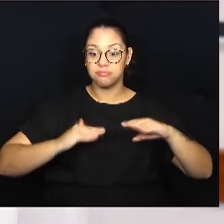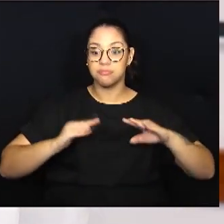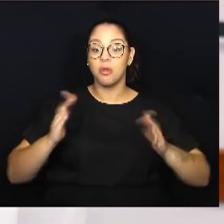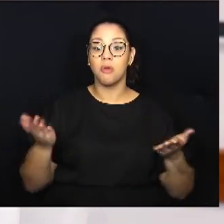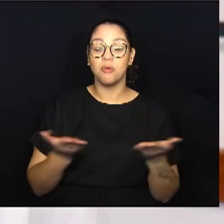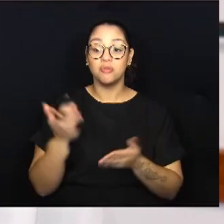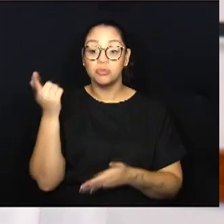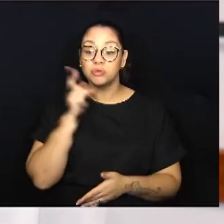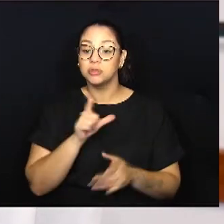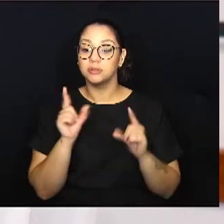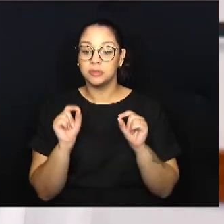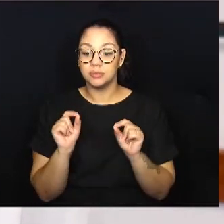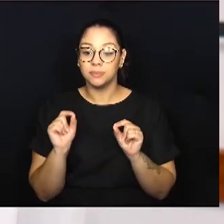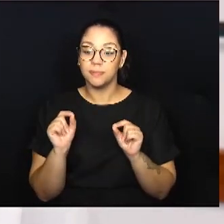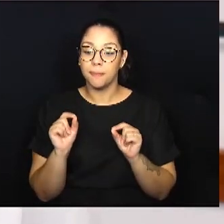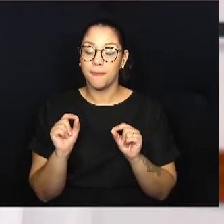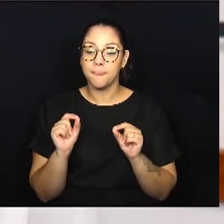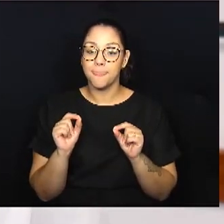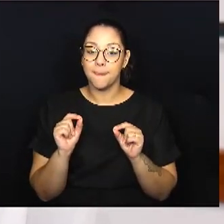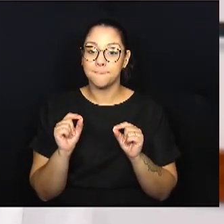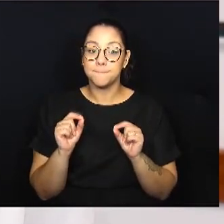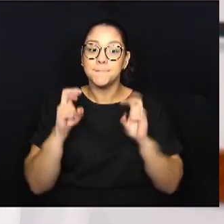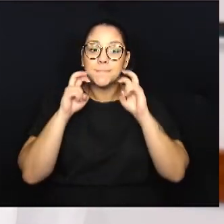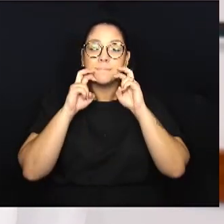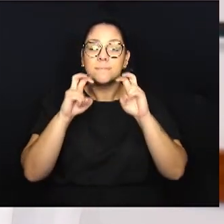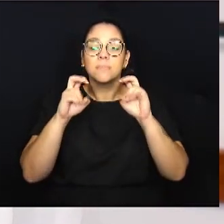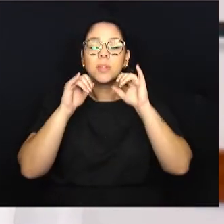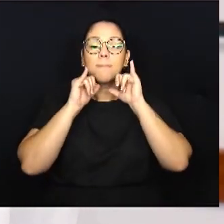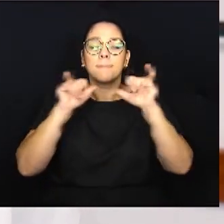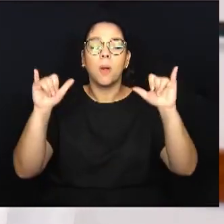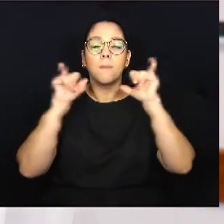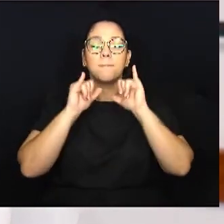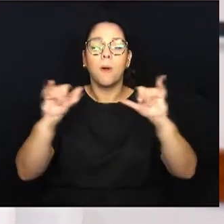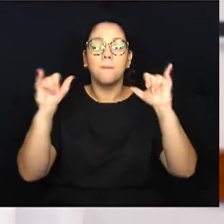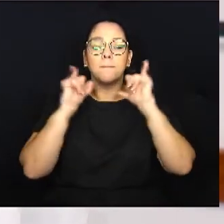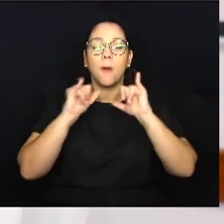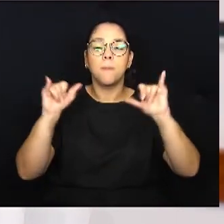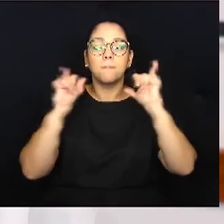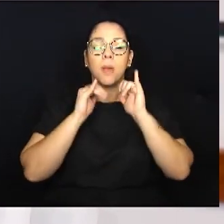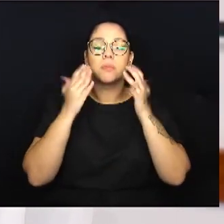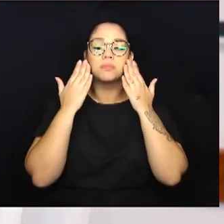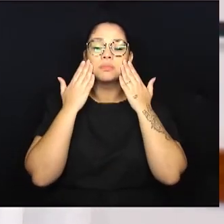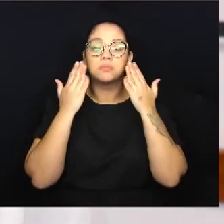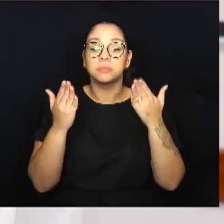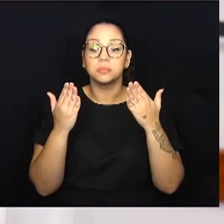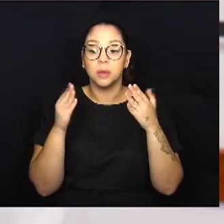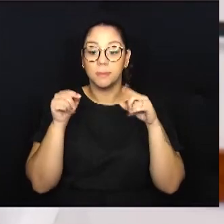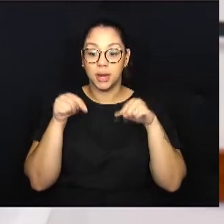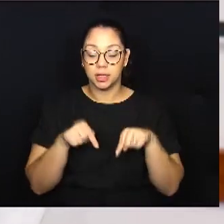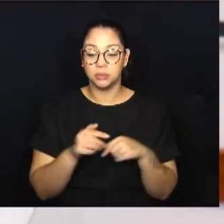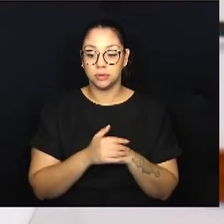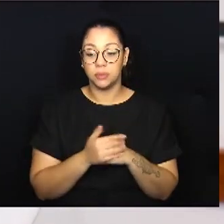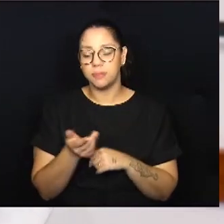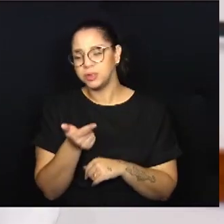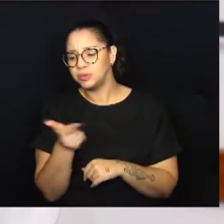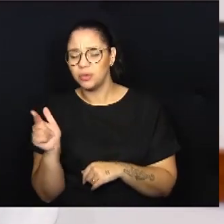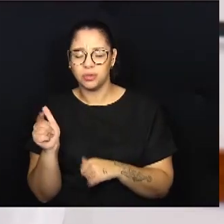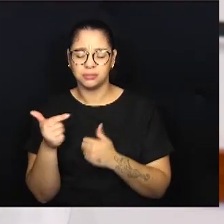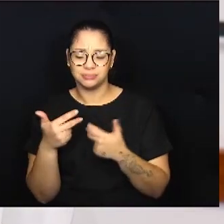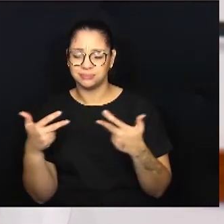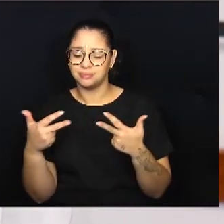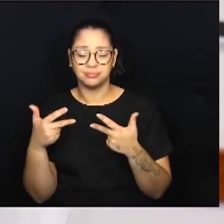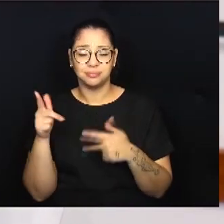se colocar, ele consegue gritar, ele consegue ter voz para isso. Mas existem tantos outros